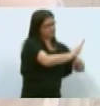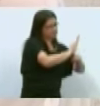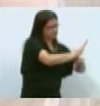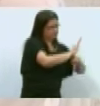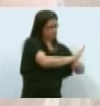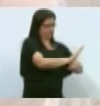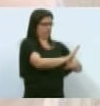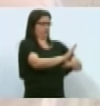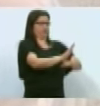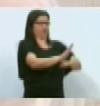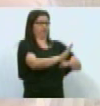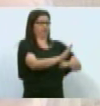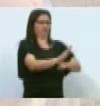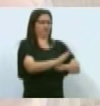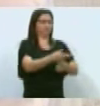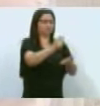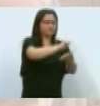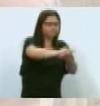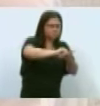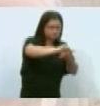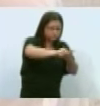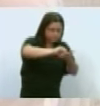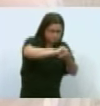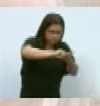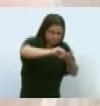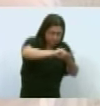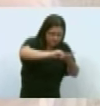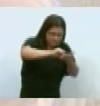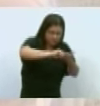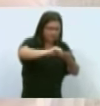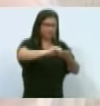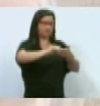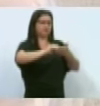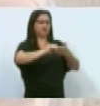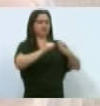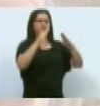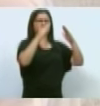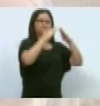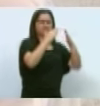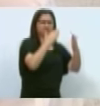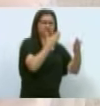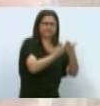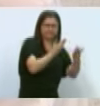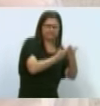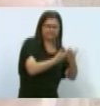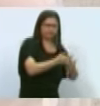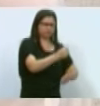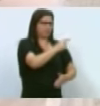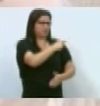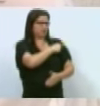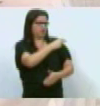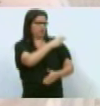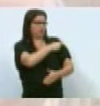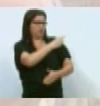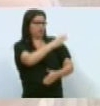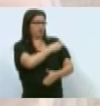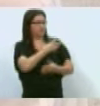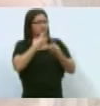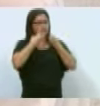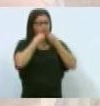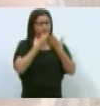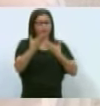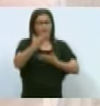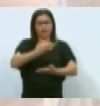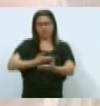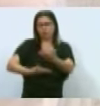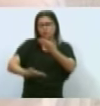Que ajudava nas tarefas, tanto no ensino fundamental como no ensino médio. E isso é muito bacana, isso